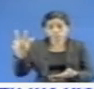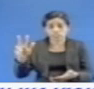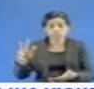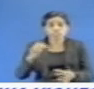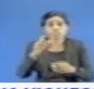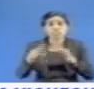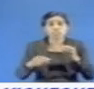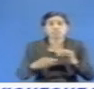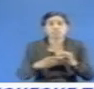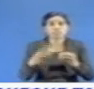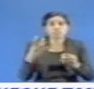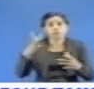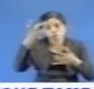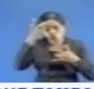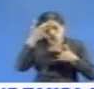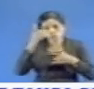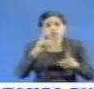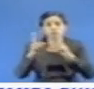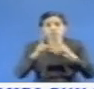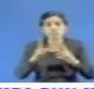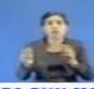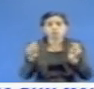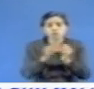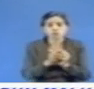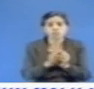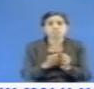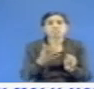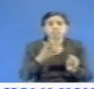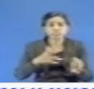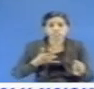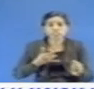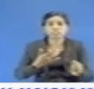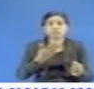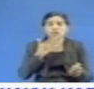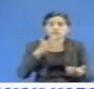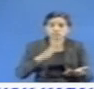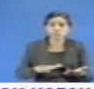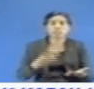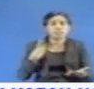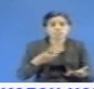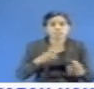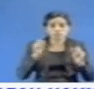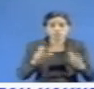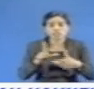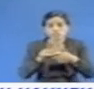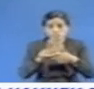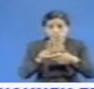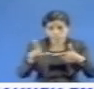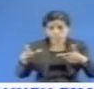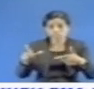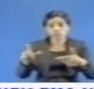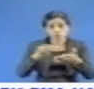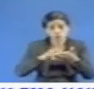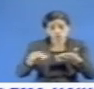moras se a colheba mal um lado um dia, então quer que hotline da né linha da né bele facilita mos e tane malu que sernove magi